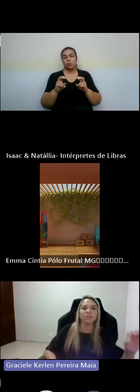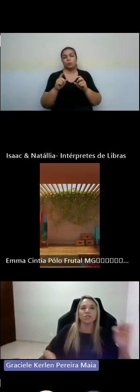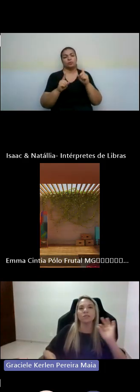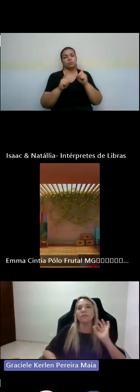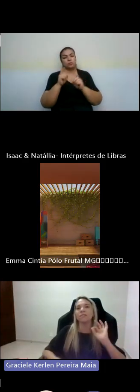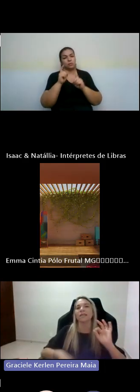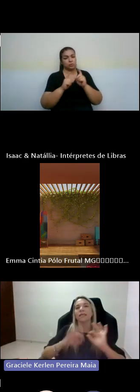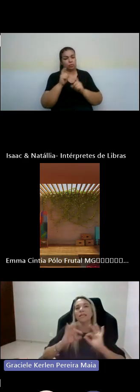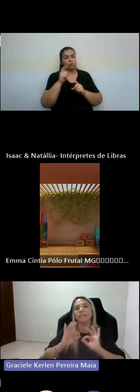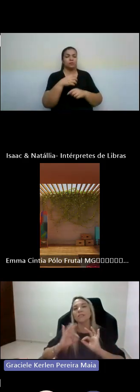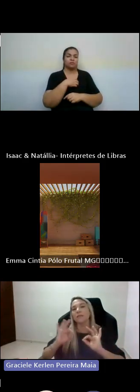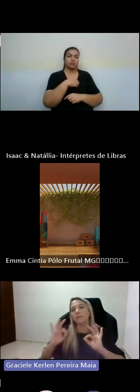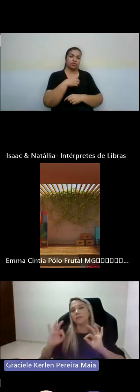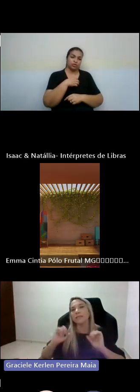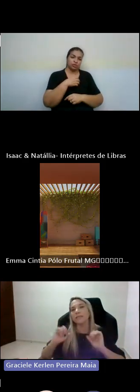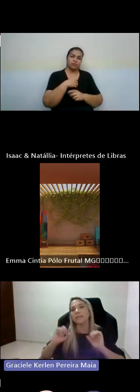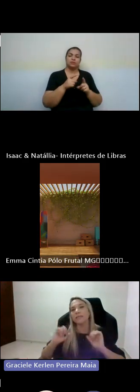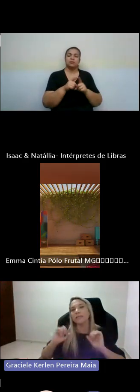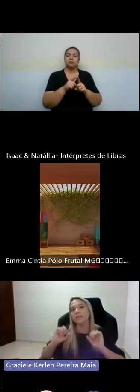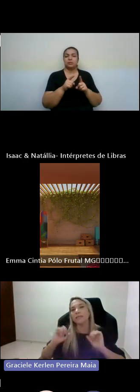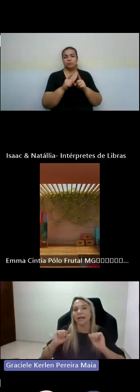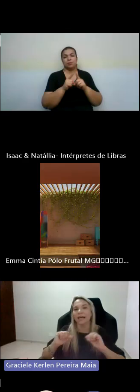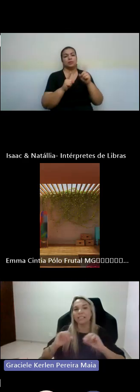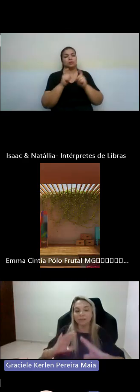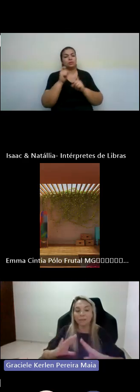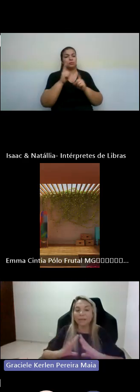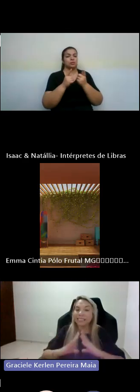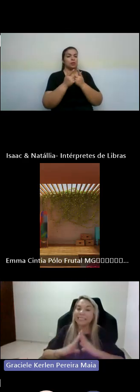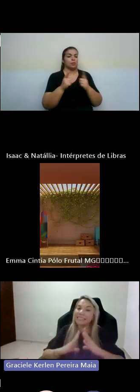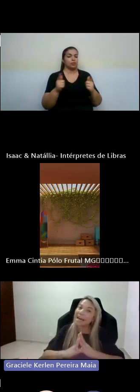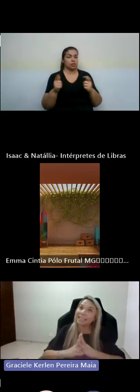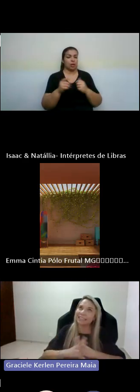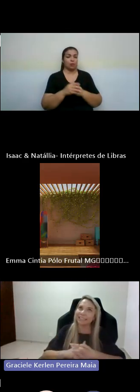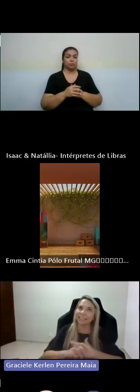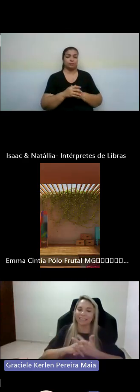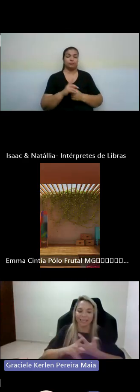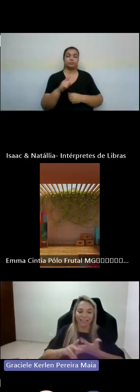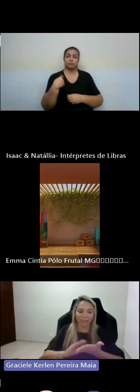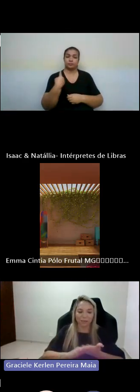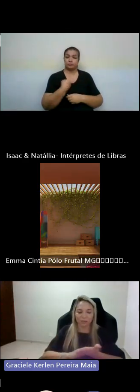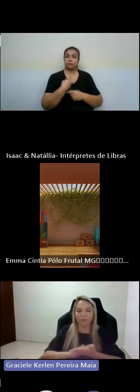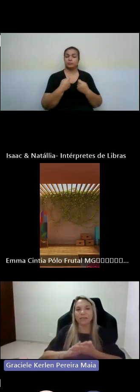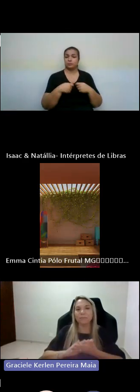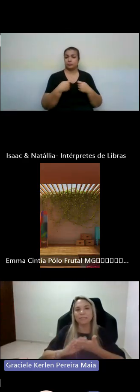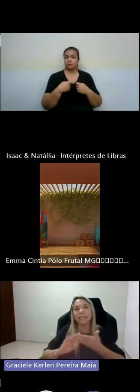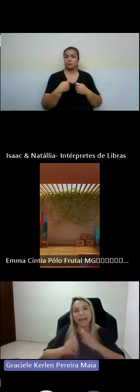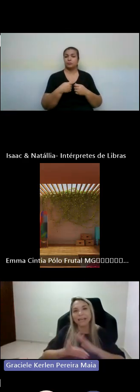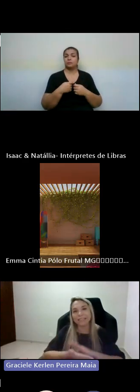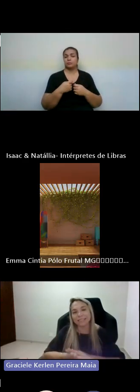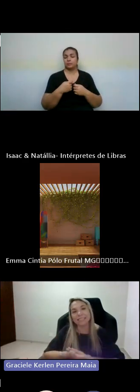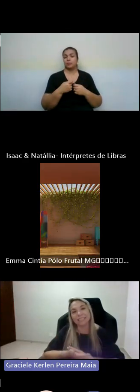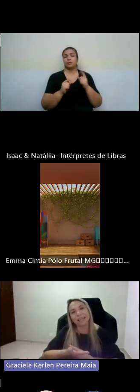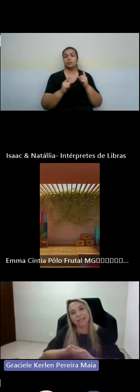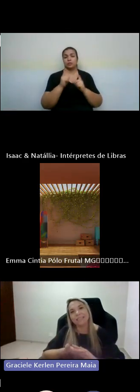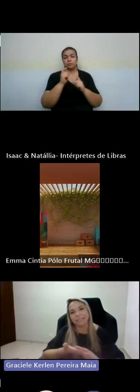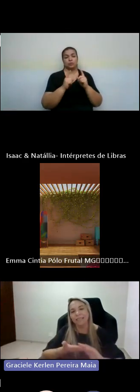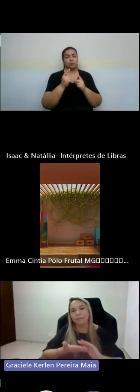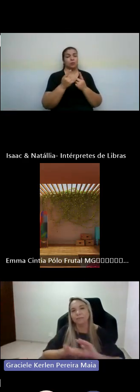expressões afetivas e das expressões gramaticais. A gente vai precisar das expressões gramaticais